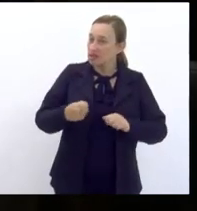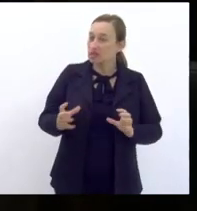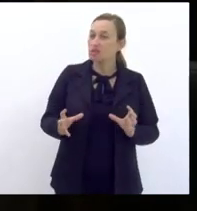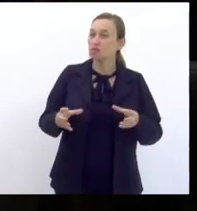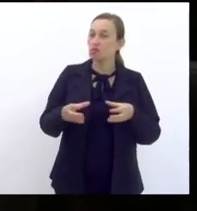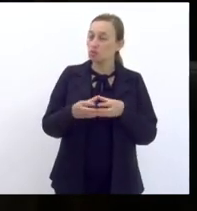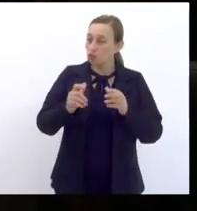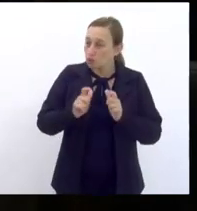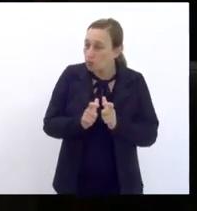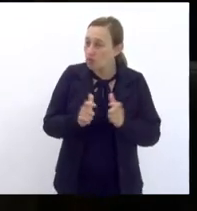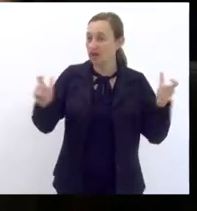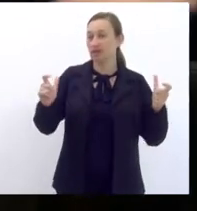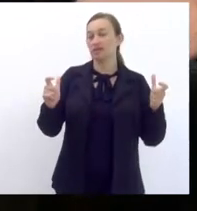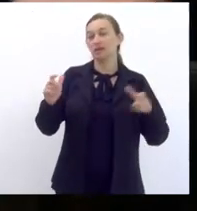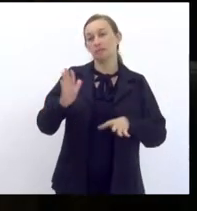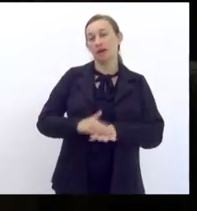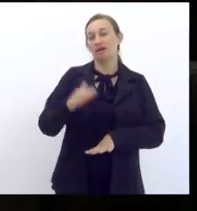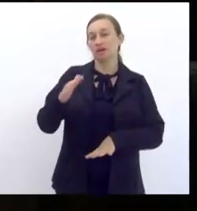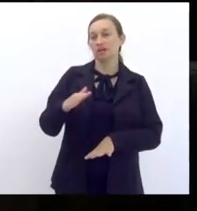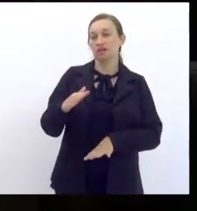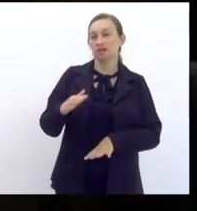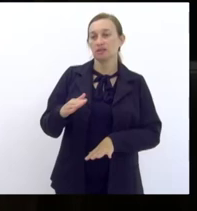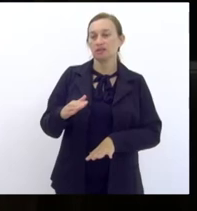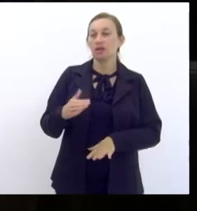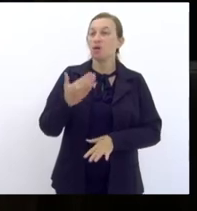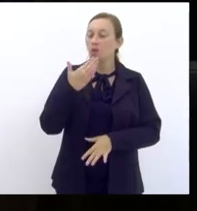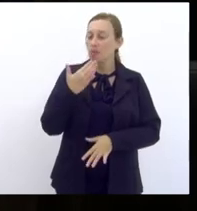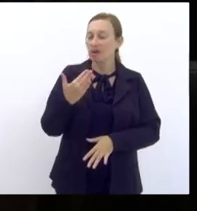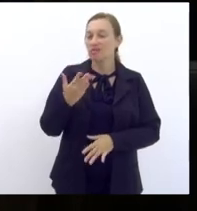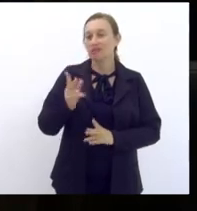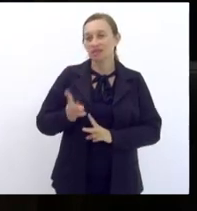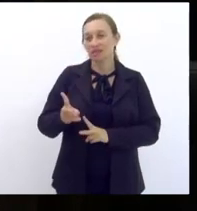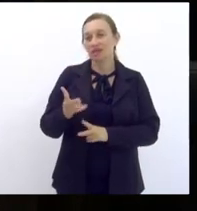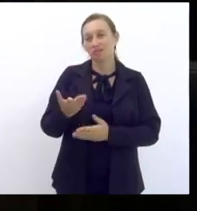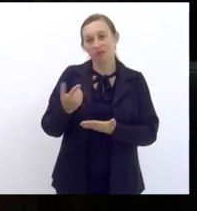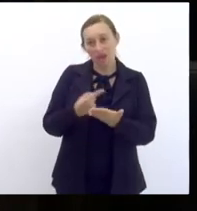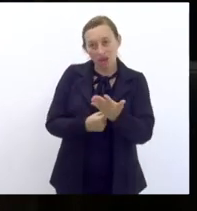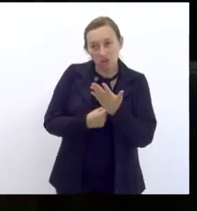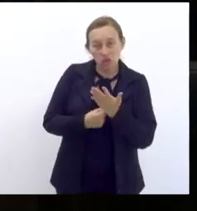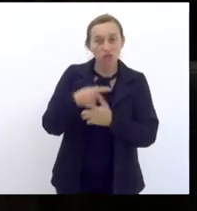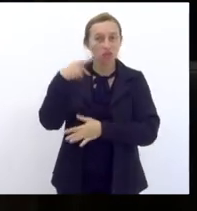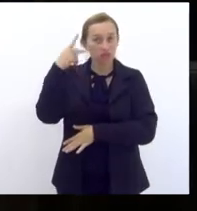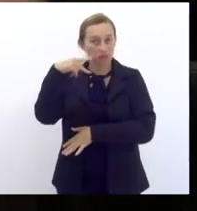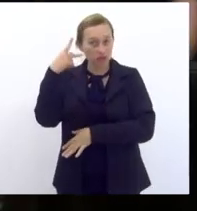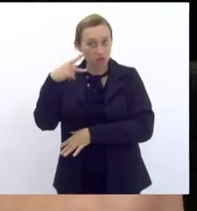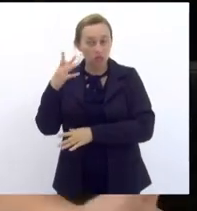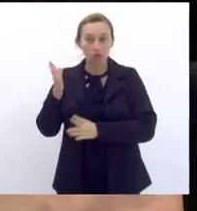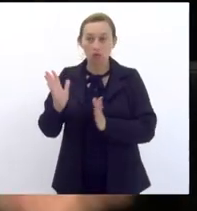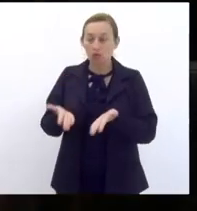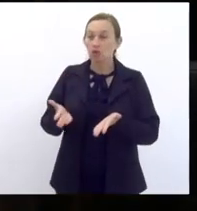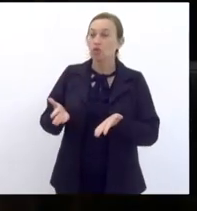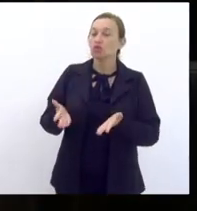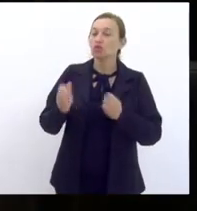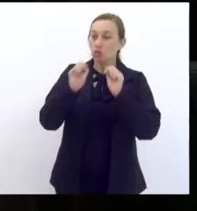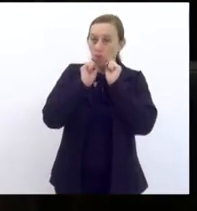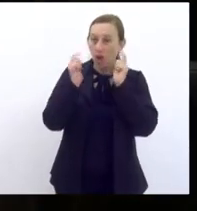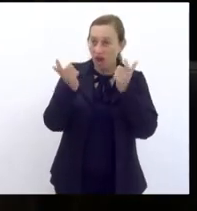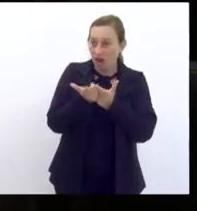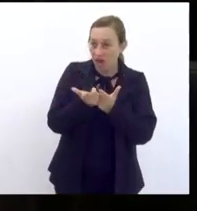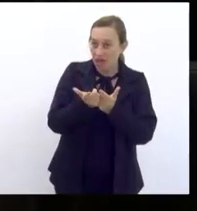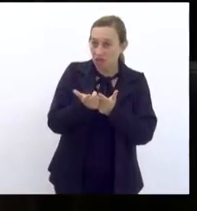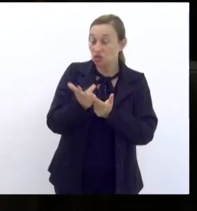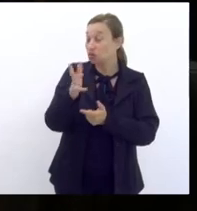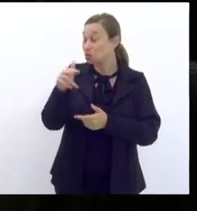E aí presta sempre ajuda né a Câmara dos Vereadores hoje com alergia Não nunca